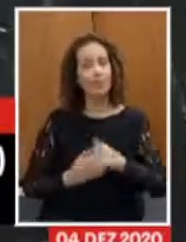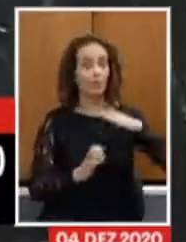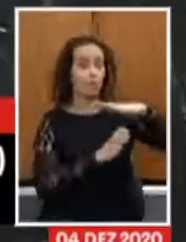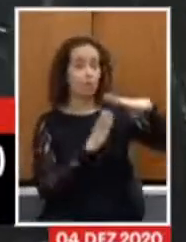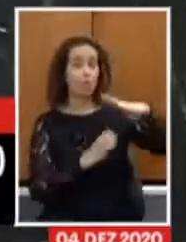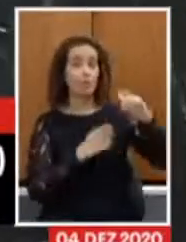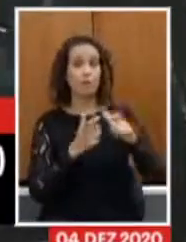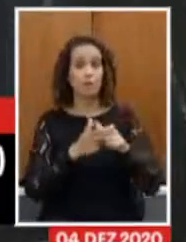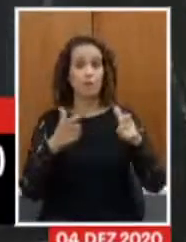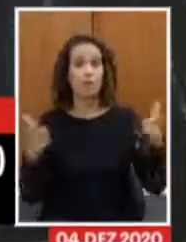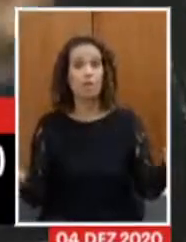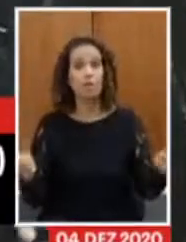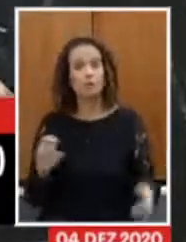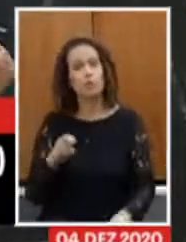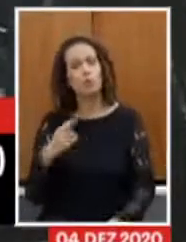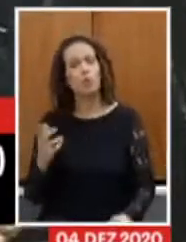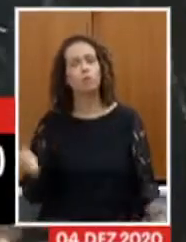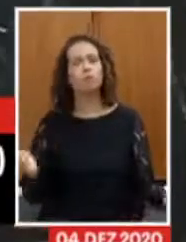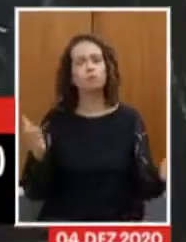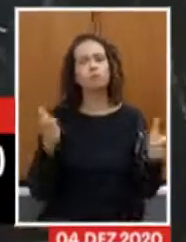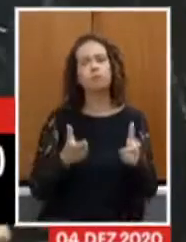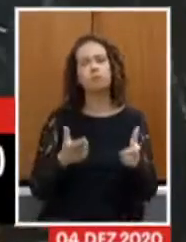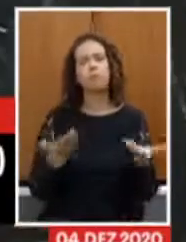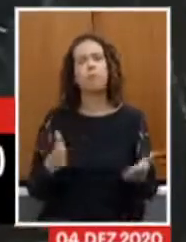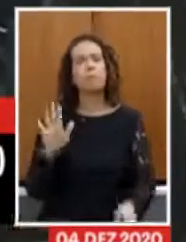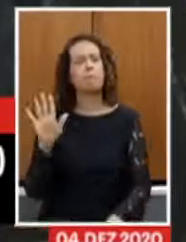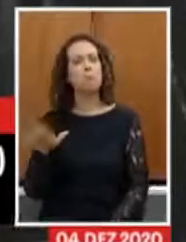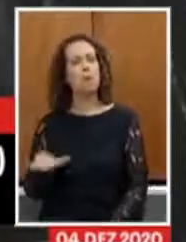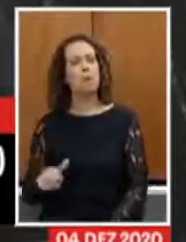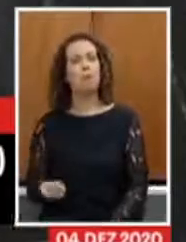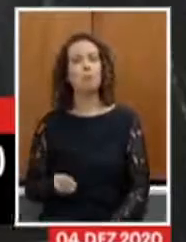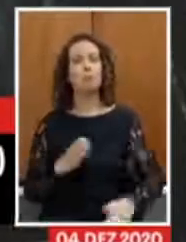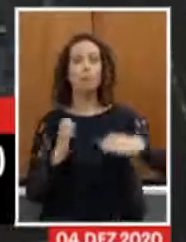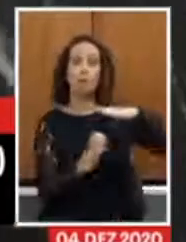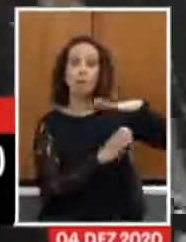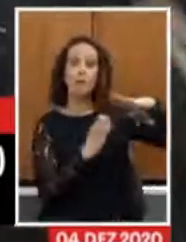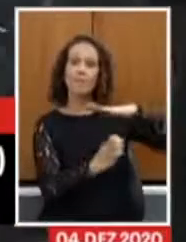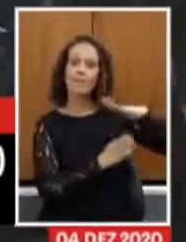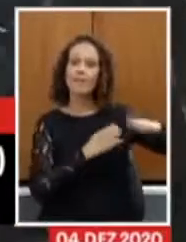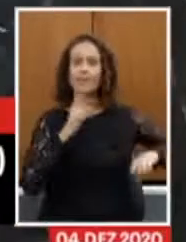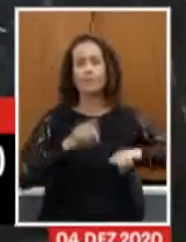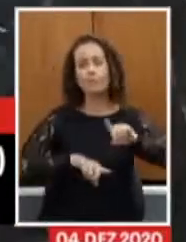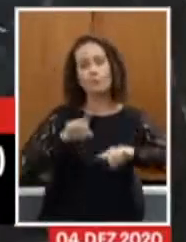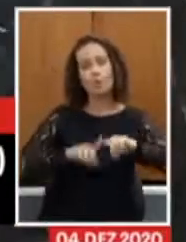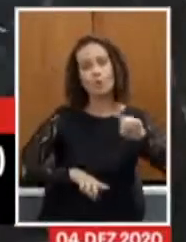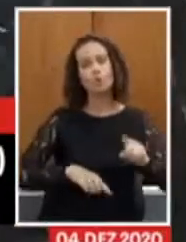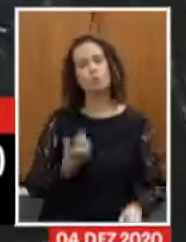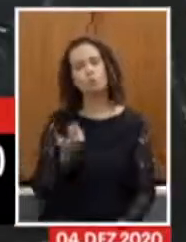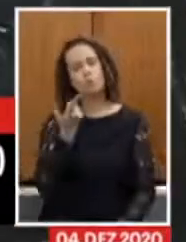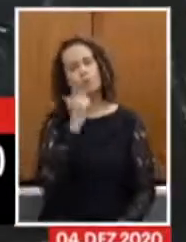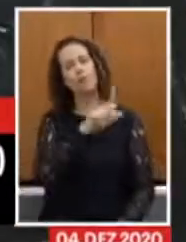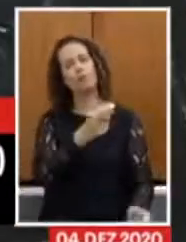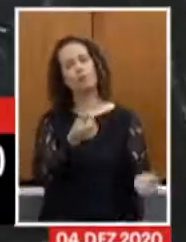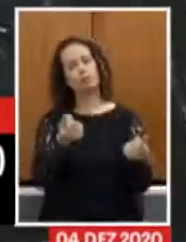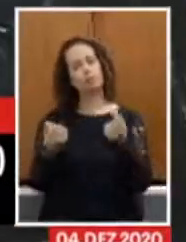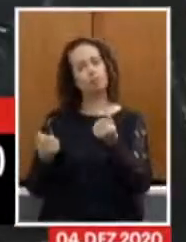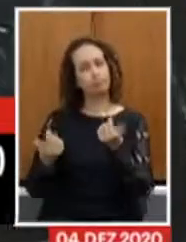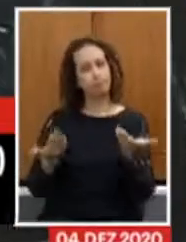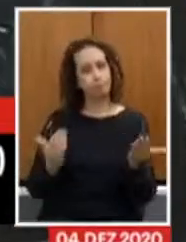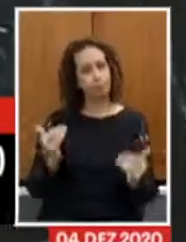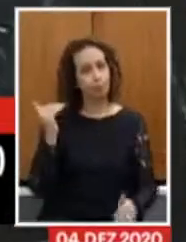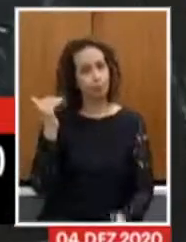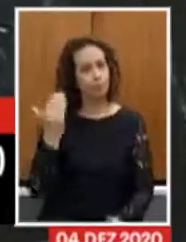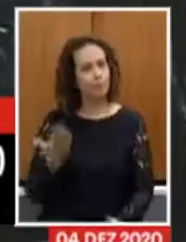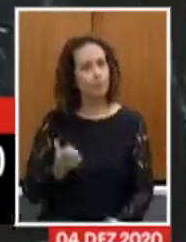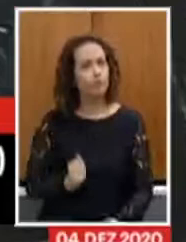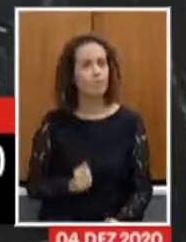vezes por uma grande empresa, por preços baratos. E aquela empresa, com aquele produto, ganha-se muito dinheiro. Ou